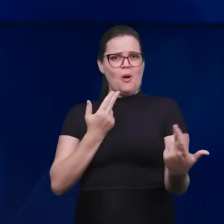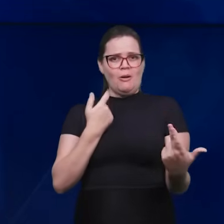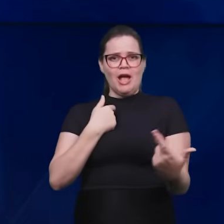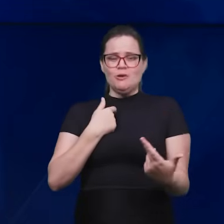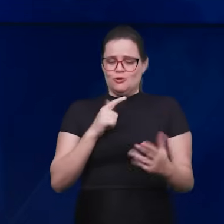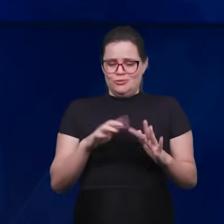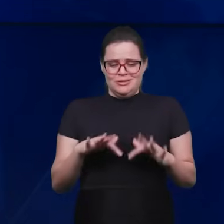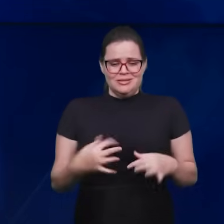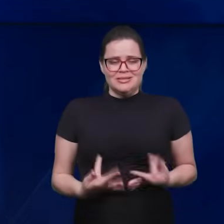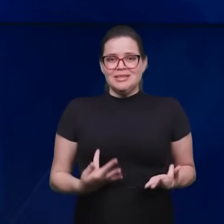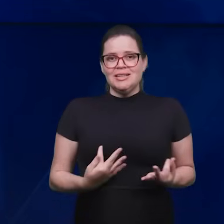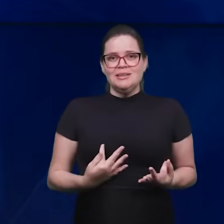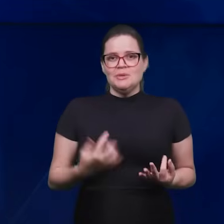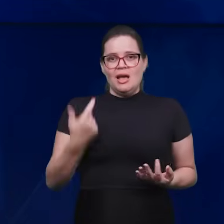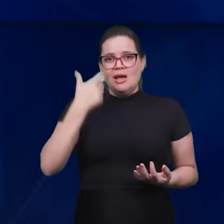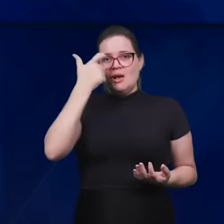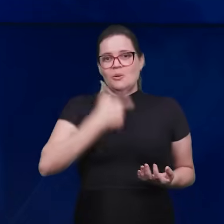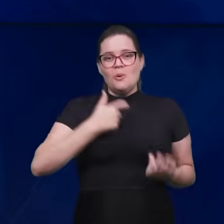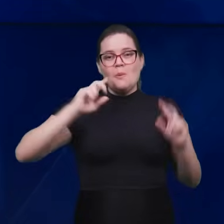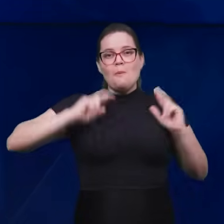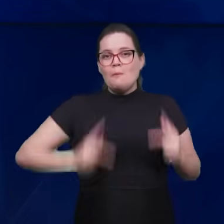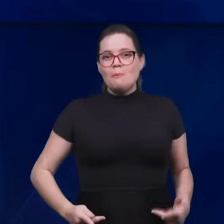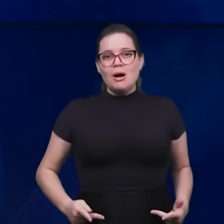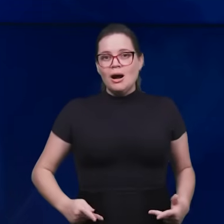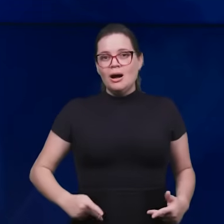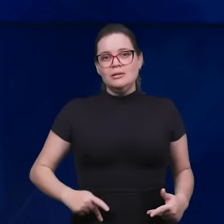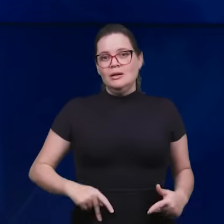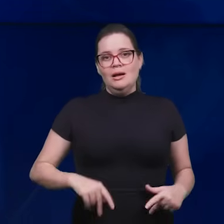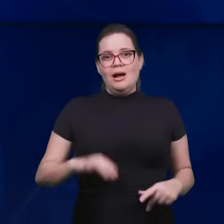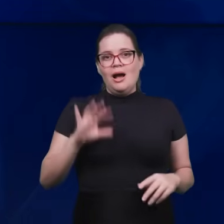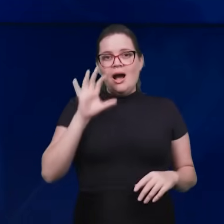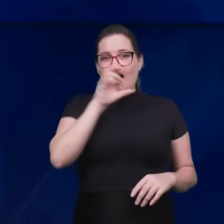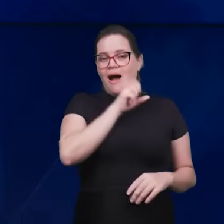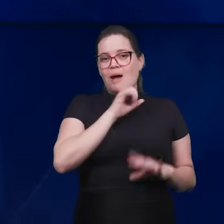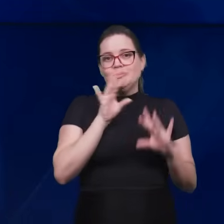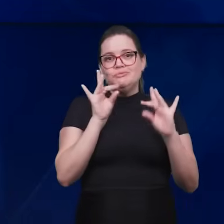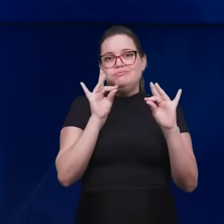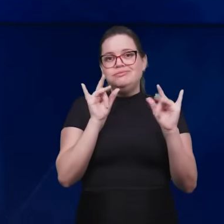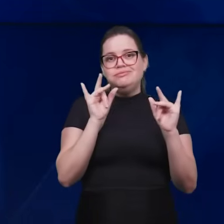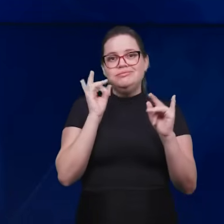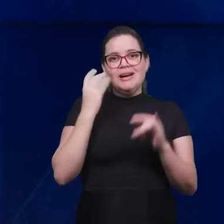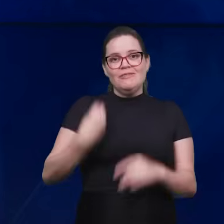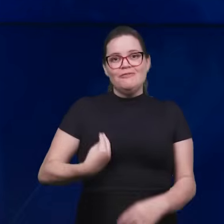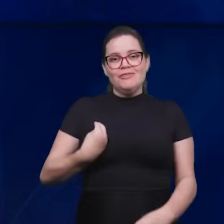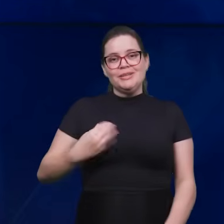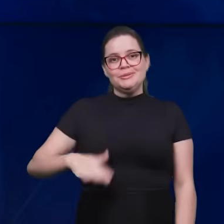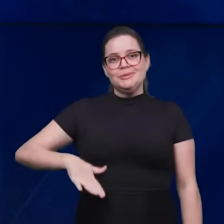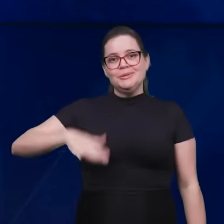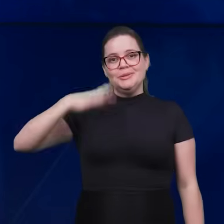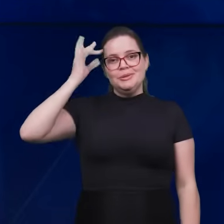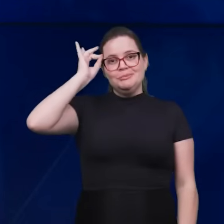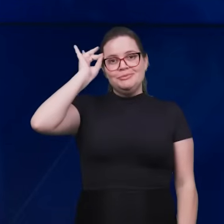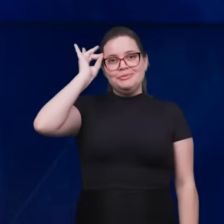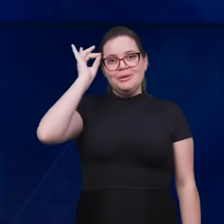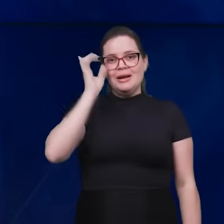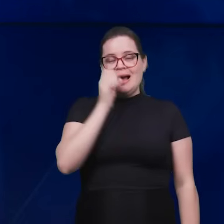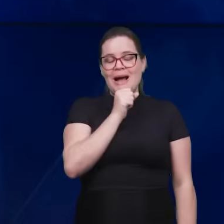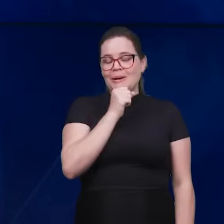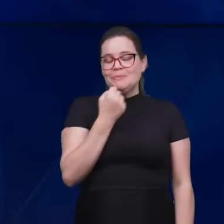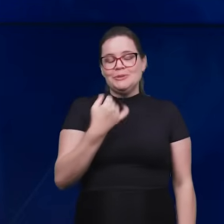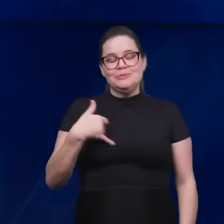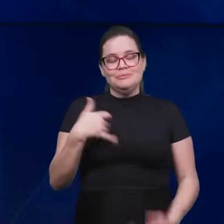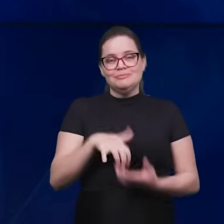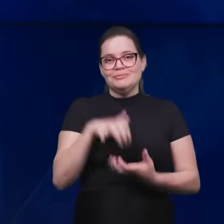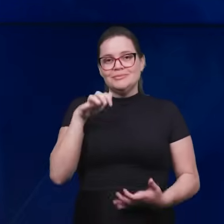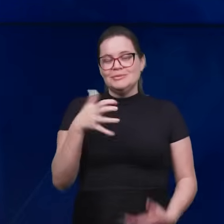que não é fixo, permanente. Nós somos uma tenda aqui nessa vida. Os nossos anos se passam, os nossos